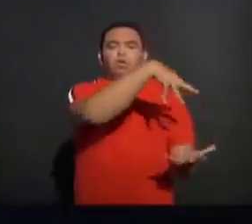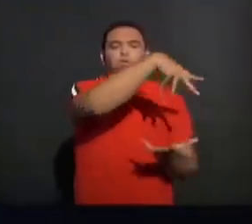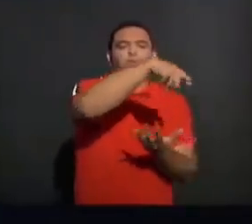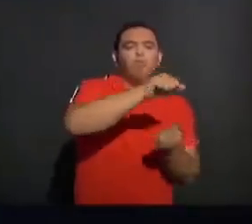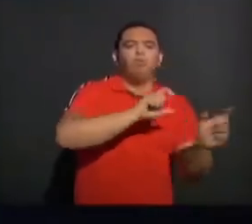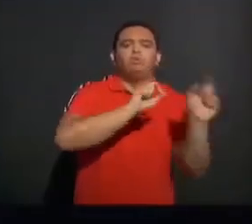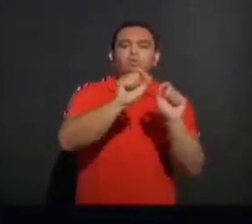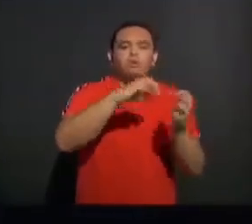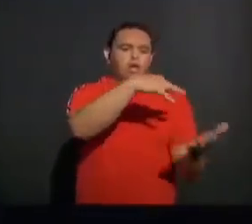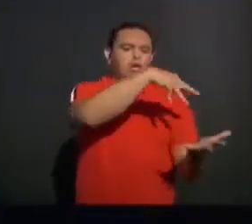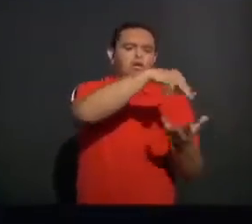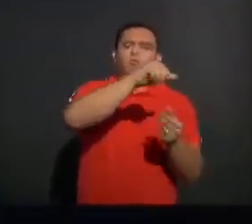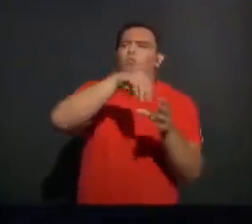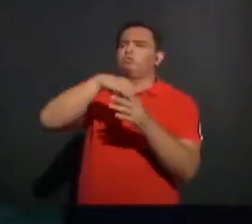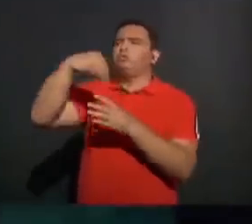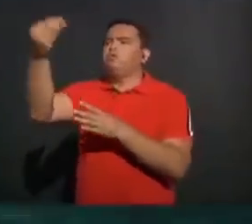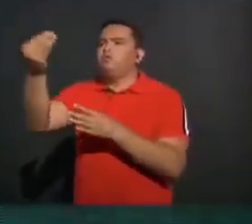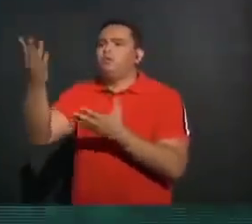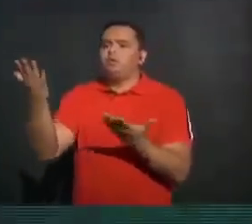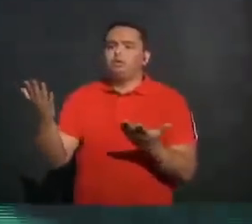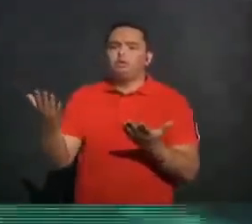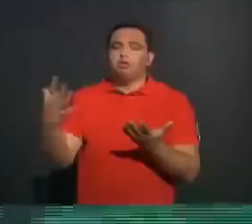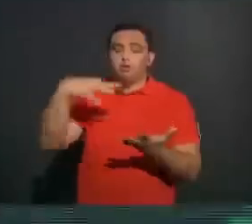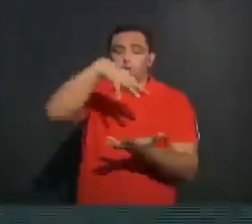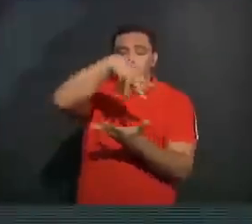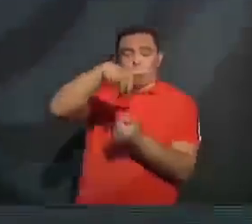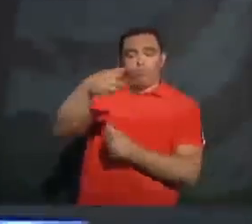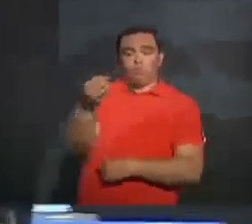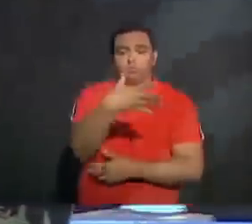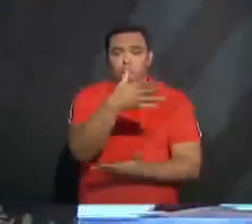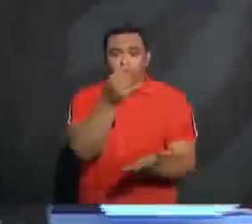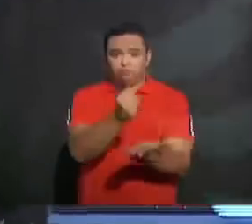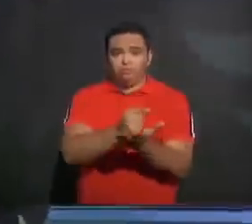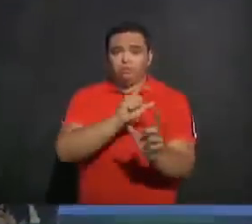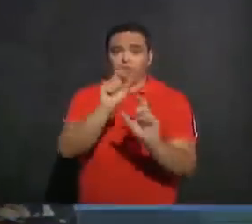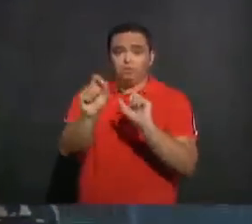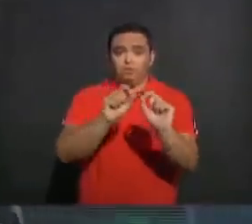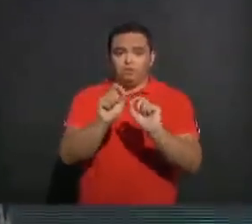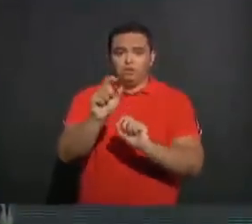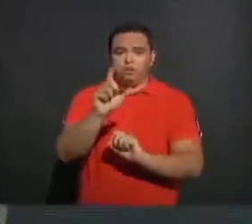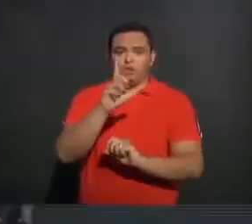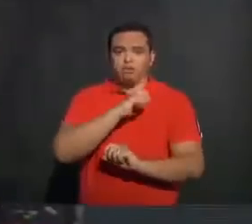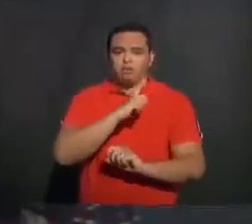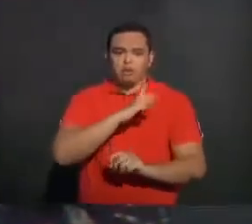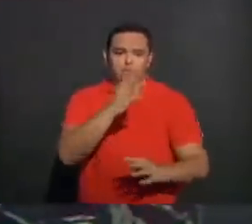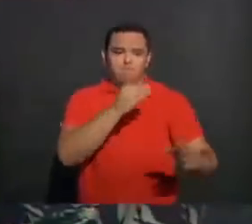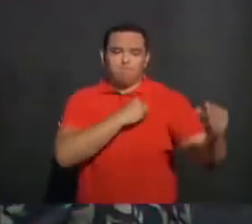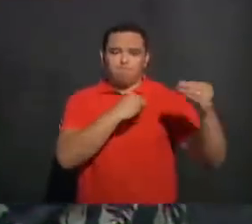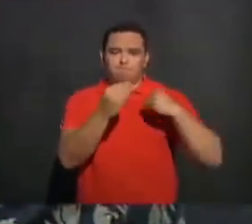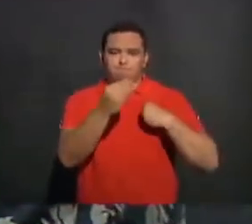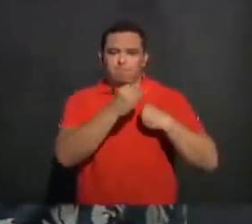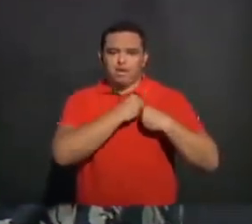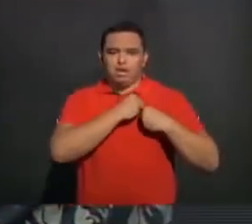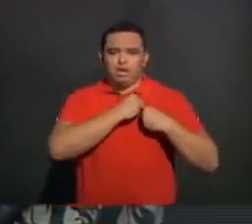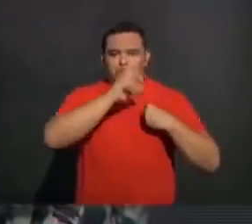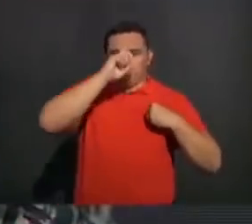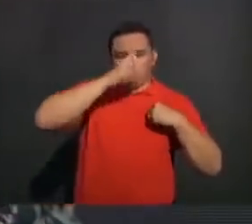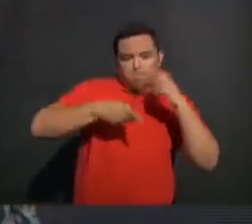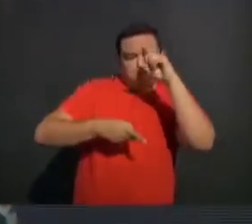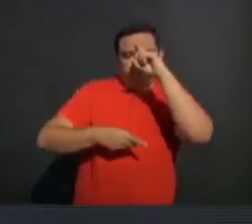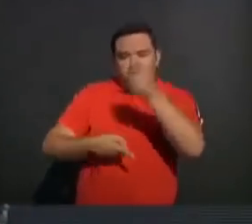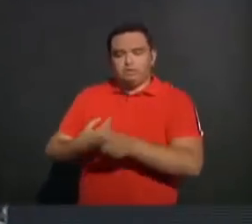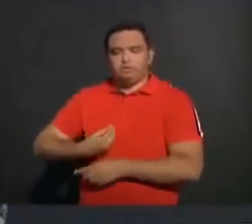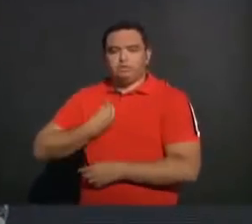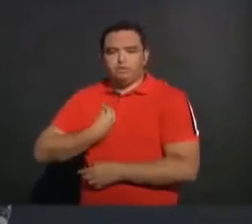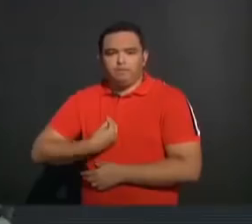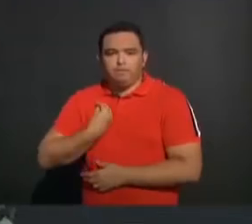Mundo não é isso aí fora, não. Mundo no Novo Testamento é o sistema de pecado que governa a vida das pessoas